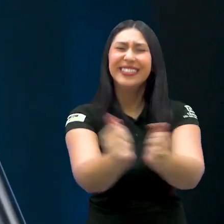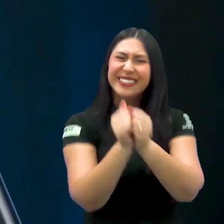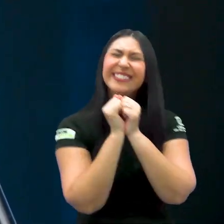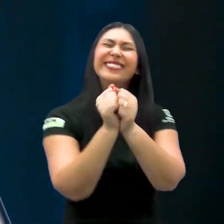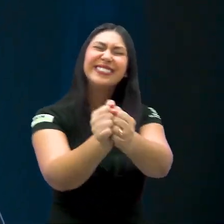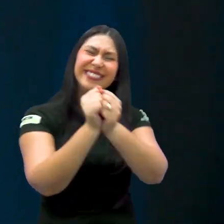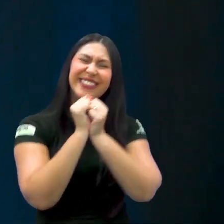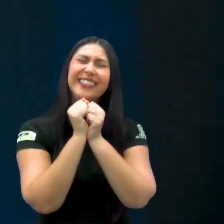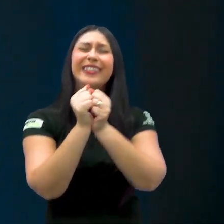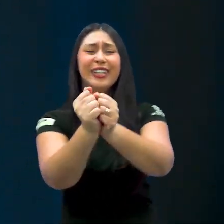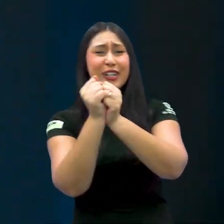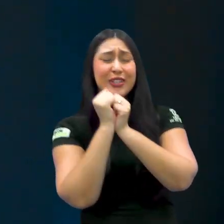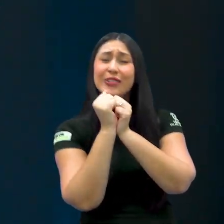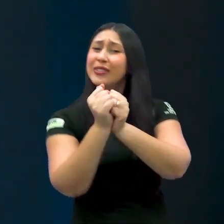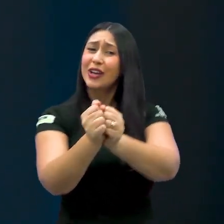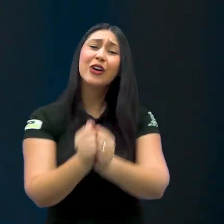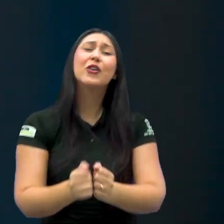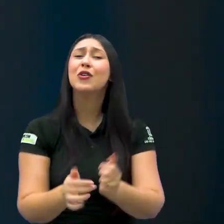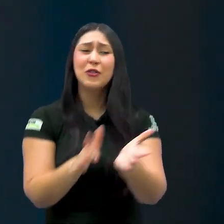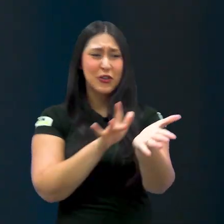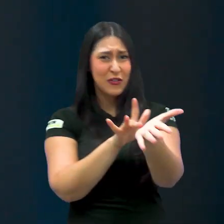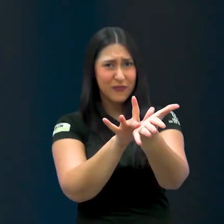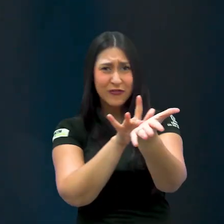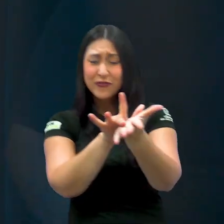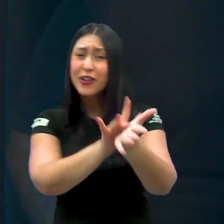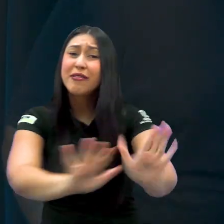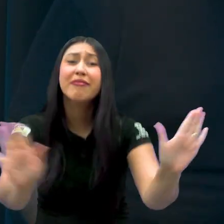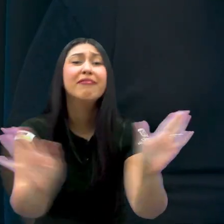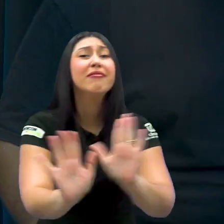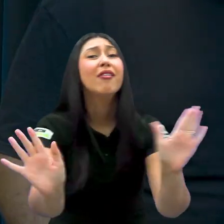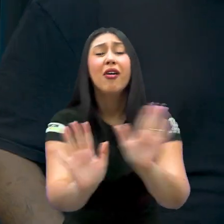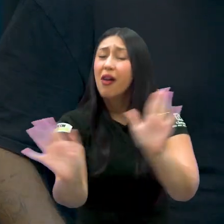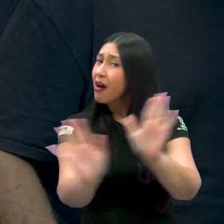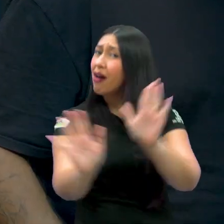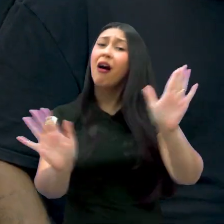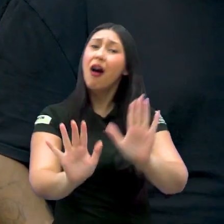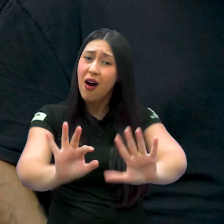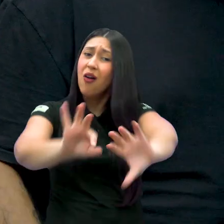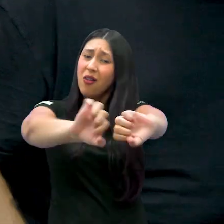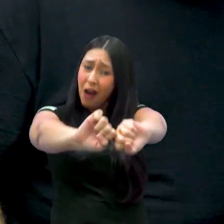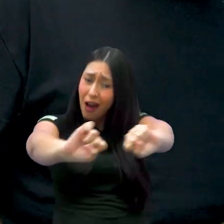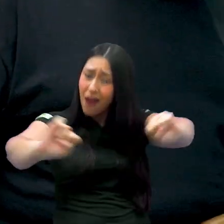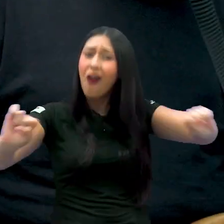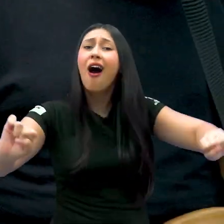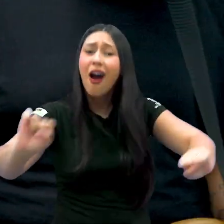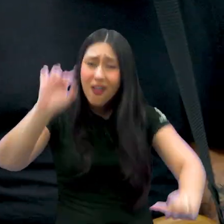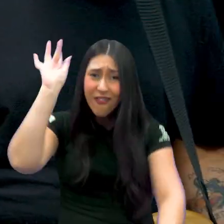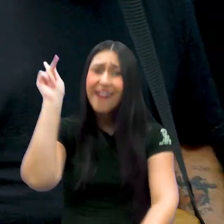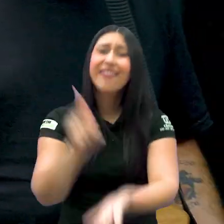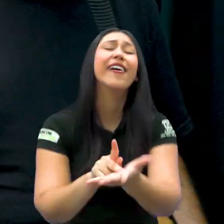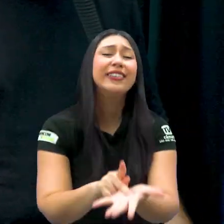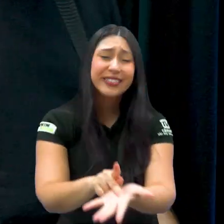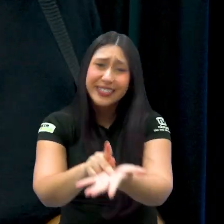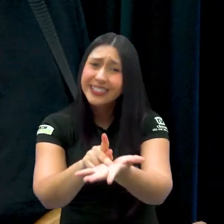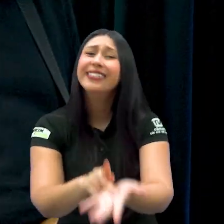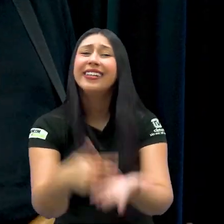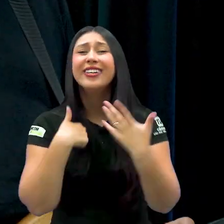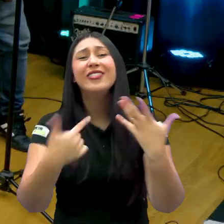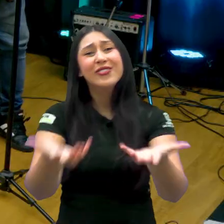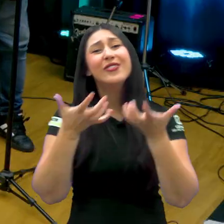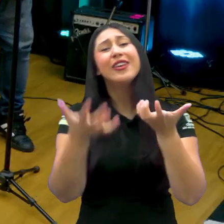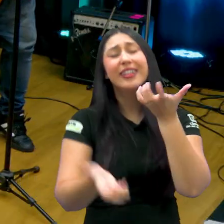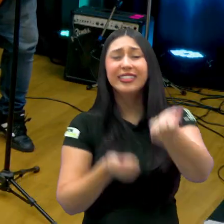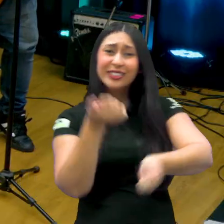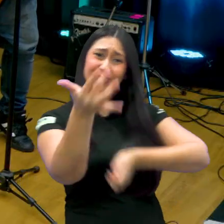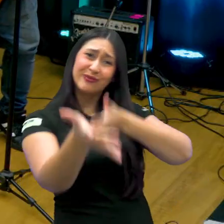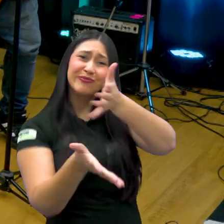só queria estar com você, então não use esse disfarce, não é você.